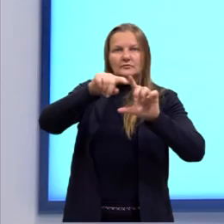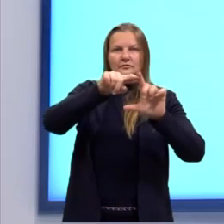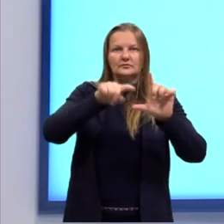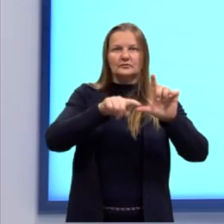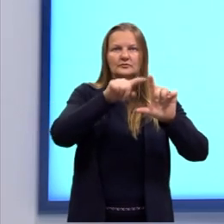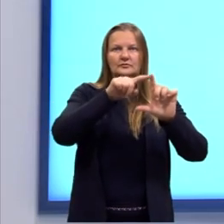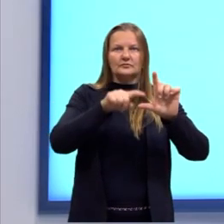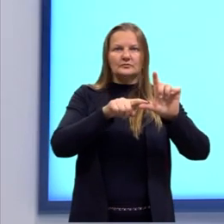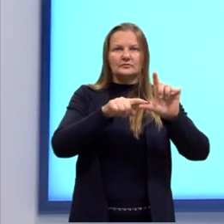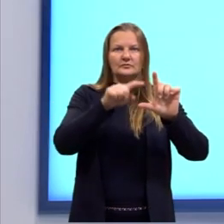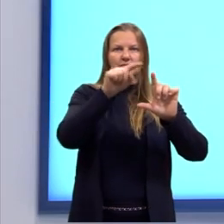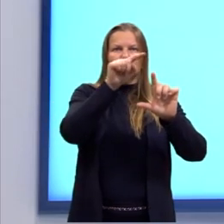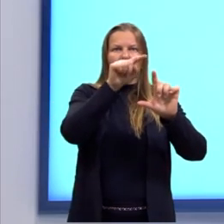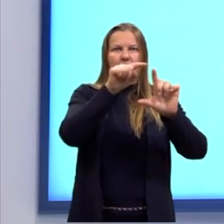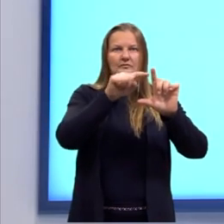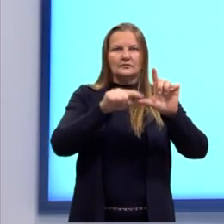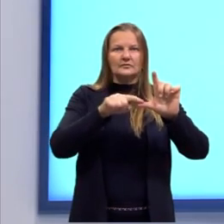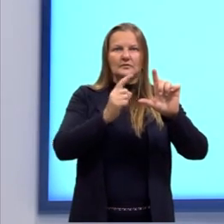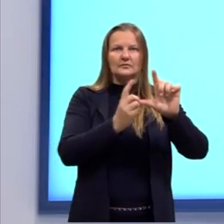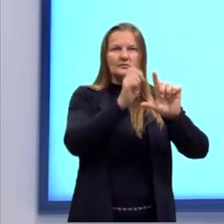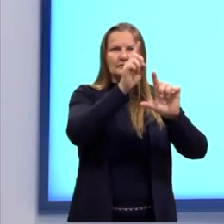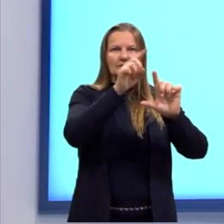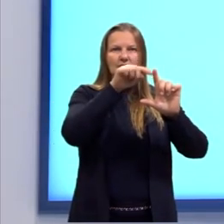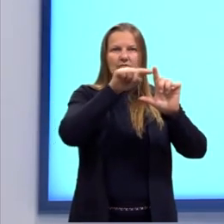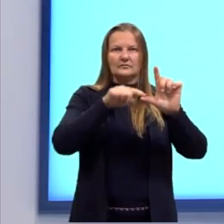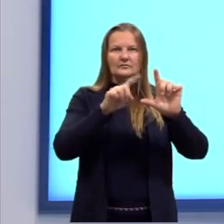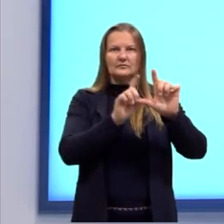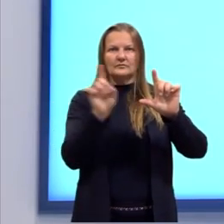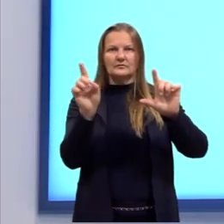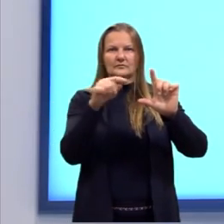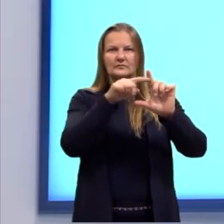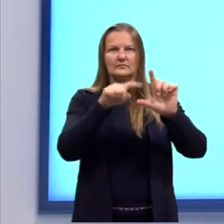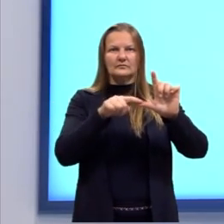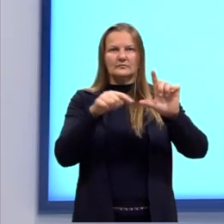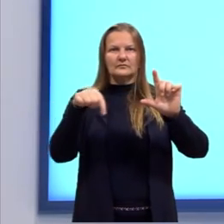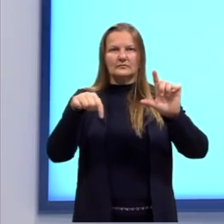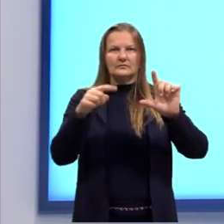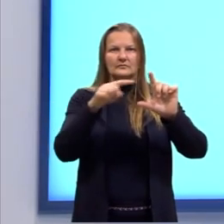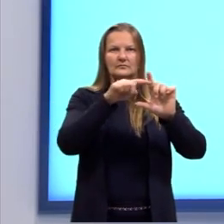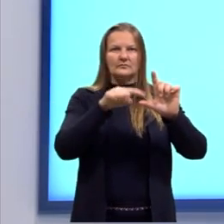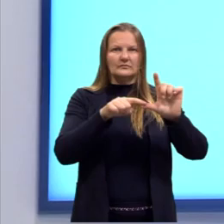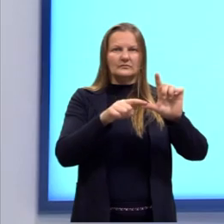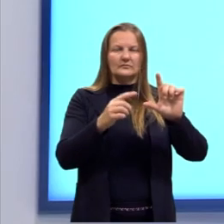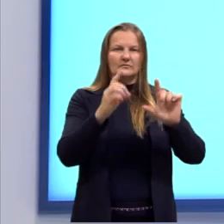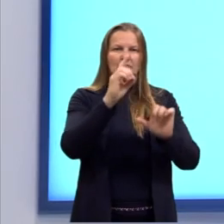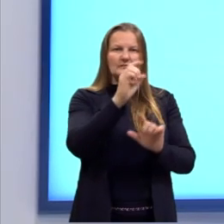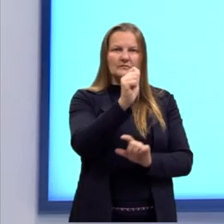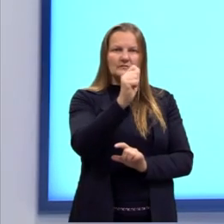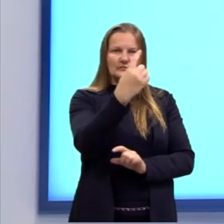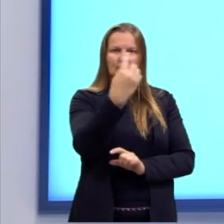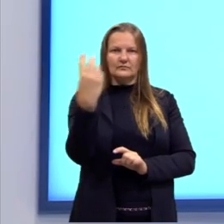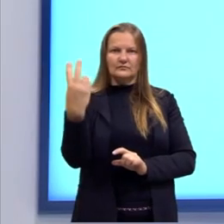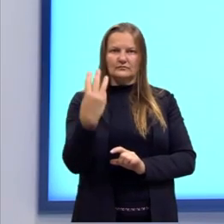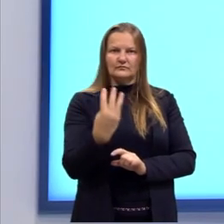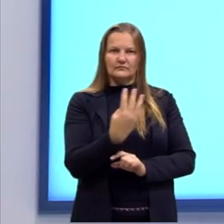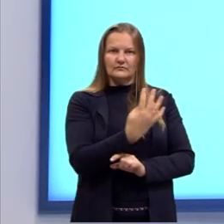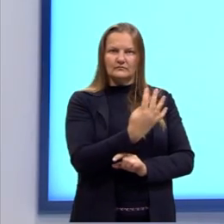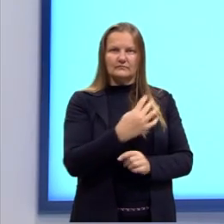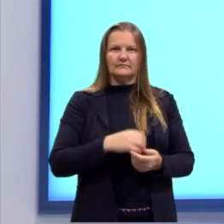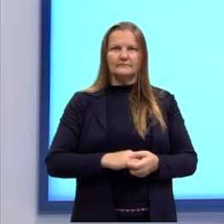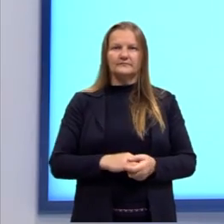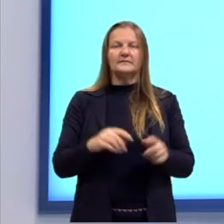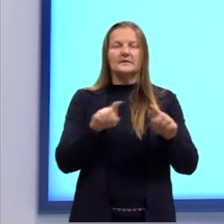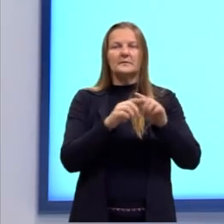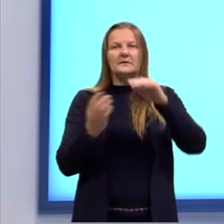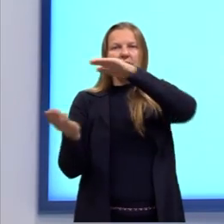cada um dos vértices tem um ângulo interno em A B C e D e por fim as nossas diagonais